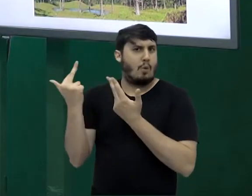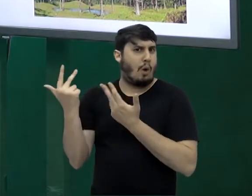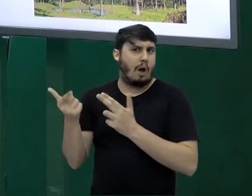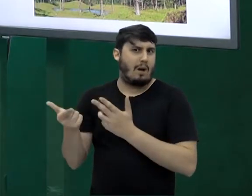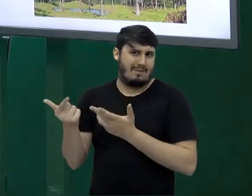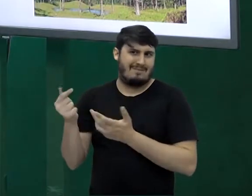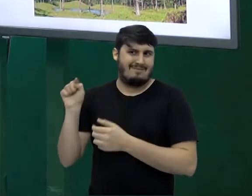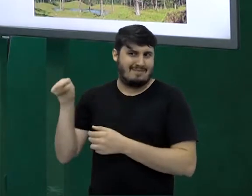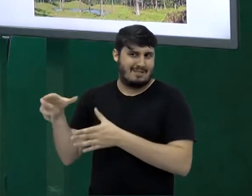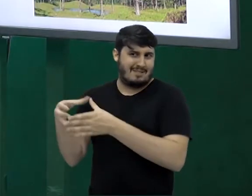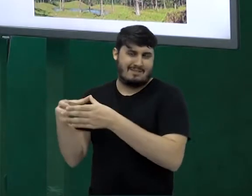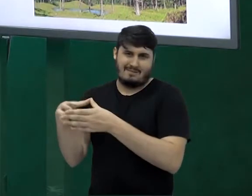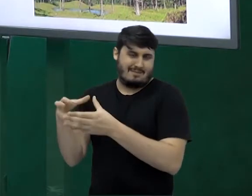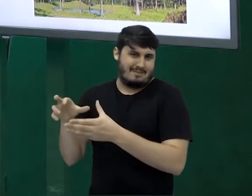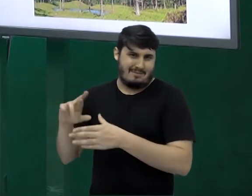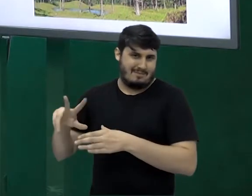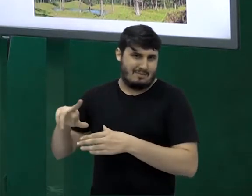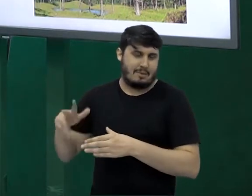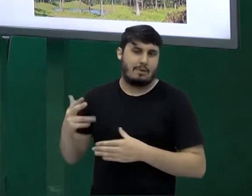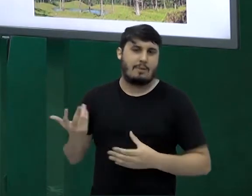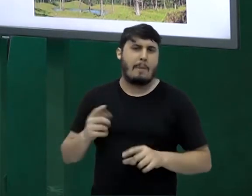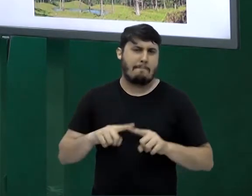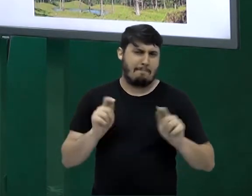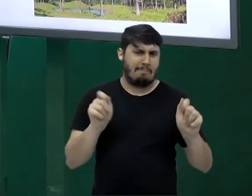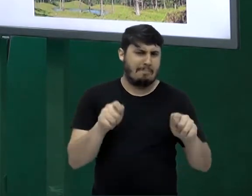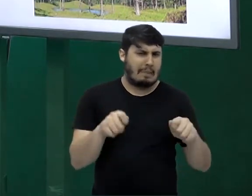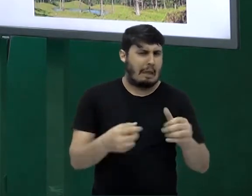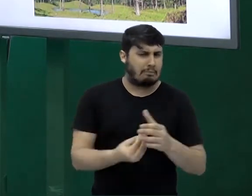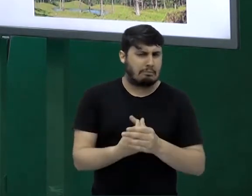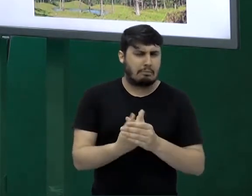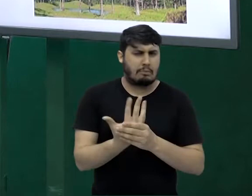fazer uma graça aqui no ambiente terrestre. Beleza? Então, vamos lá.